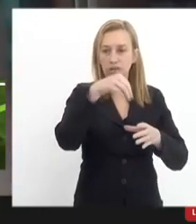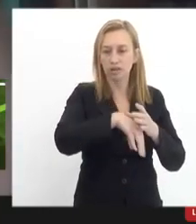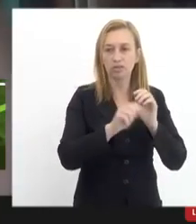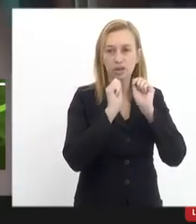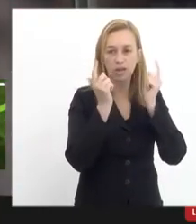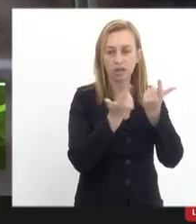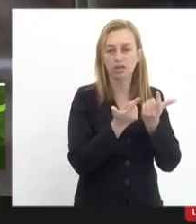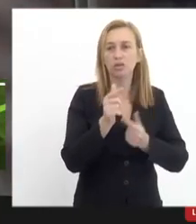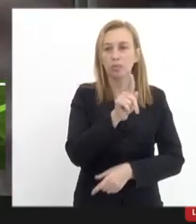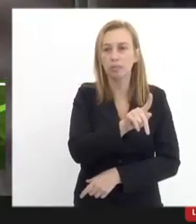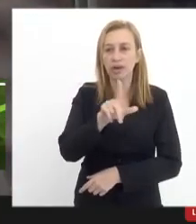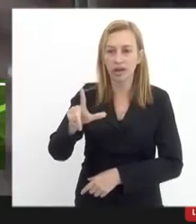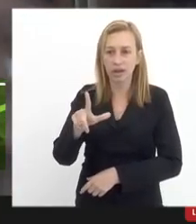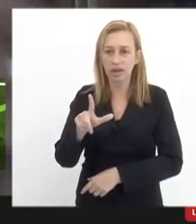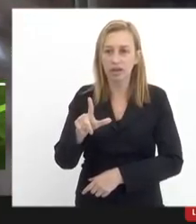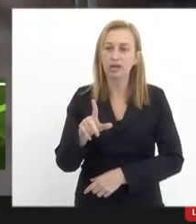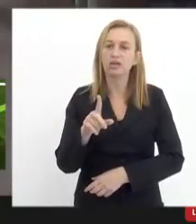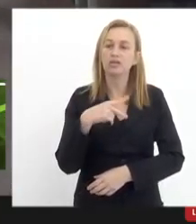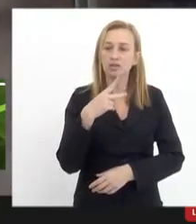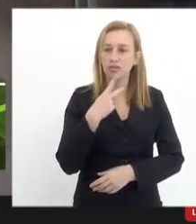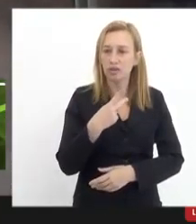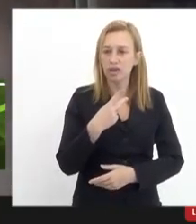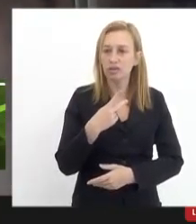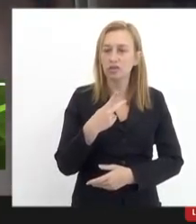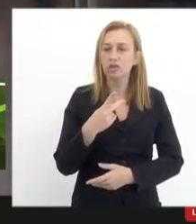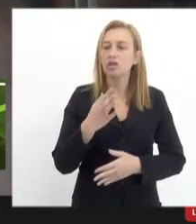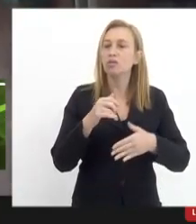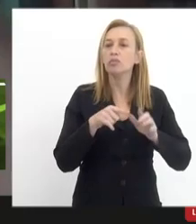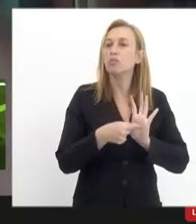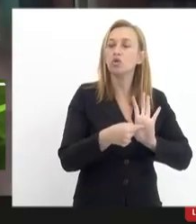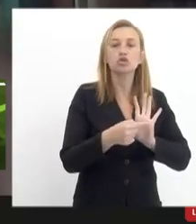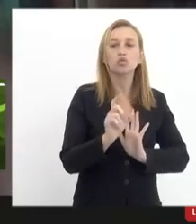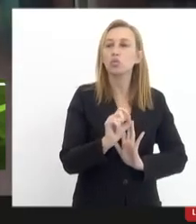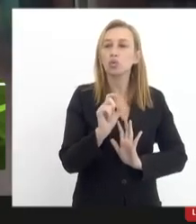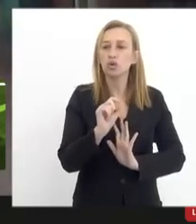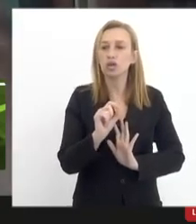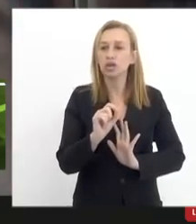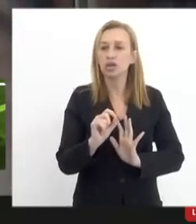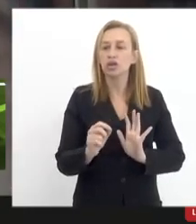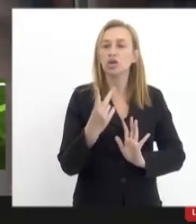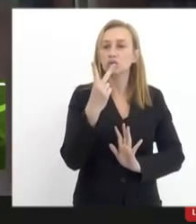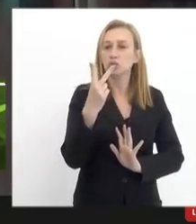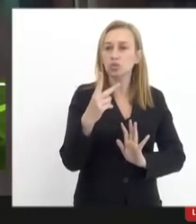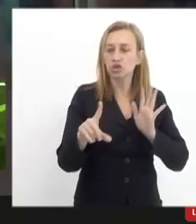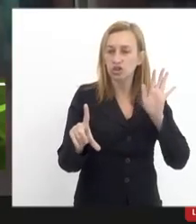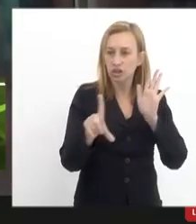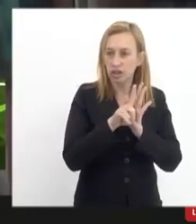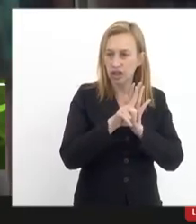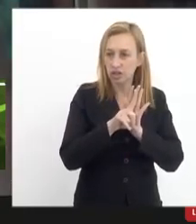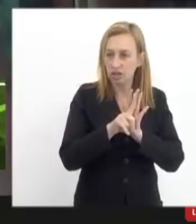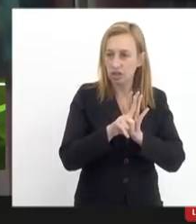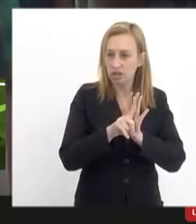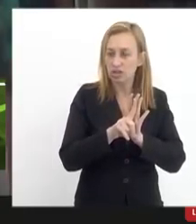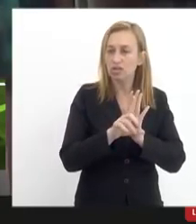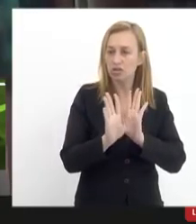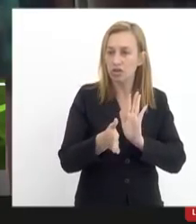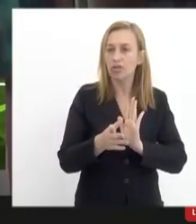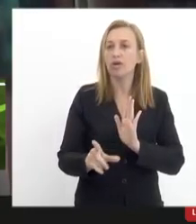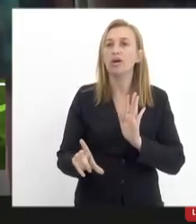O PL em questão, por exemplo, ele guarda parentesco com duas leis em vigor. A lei